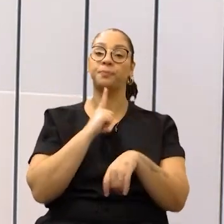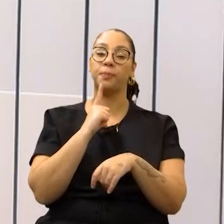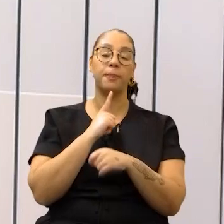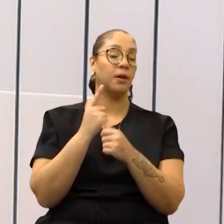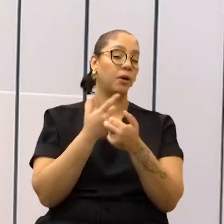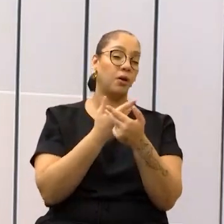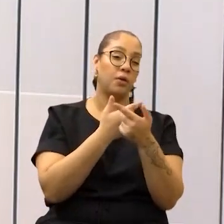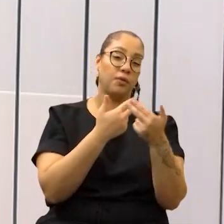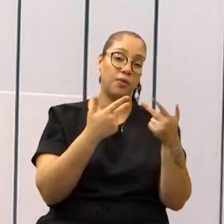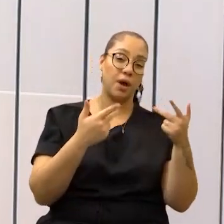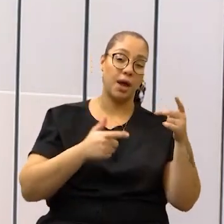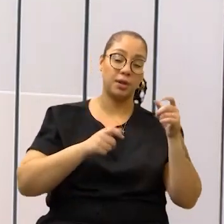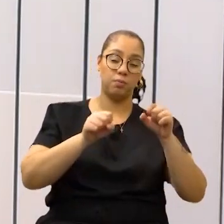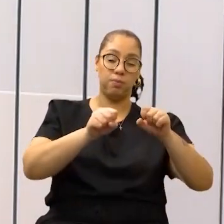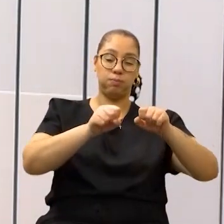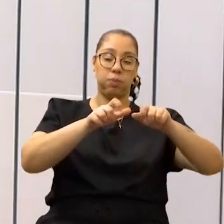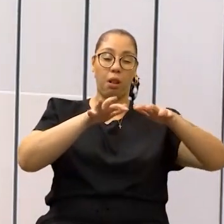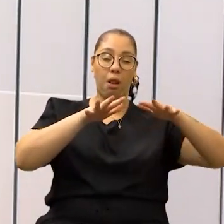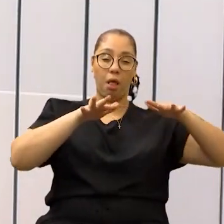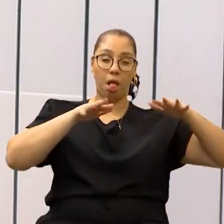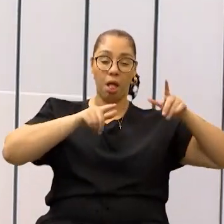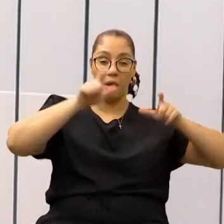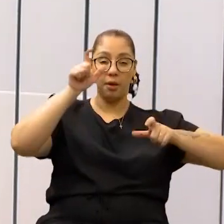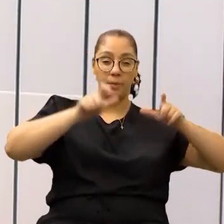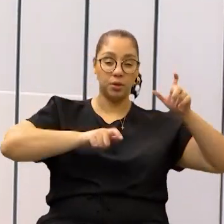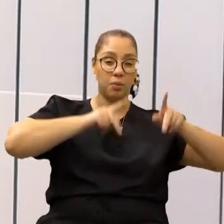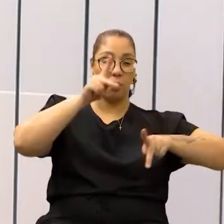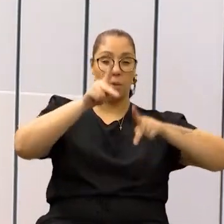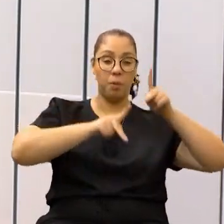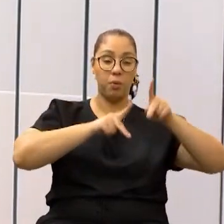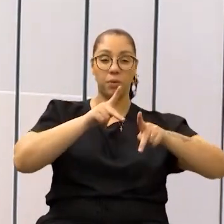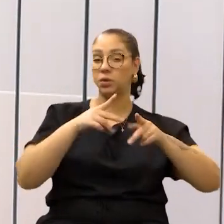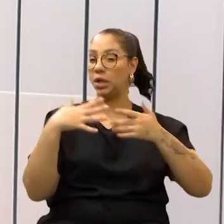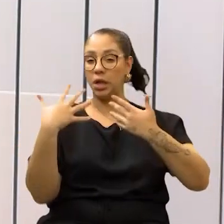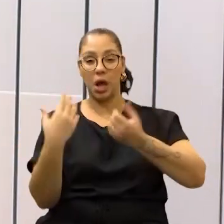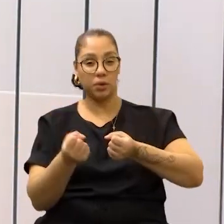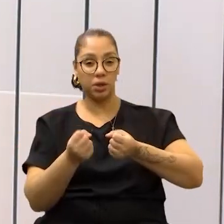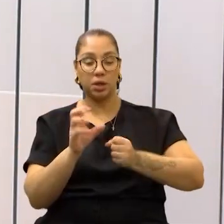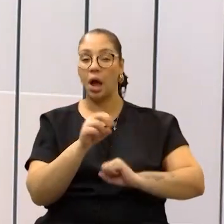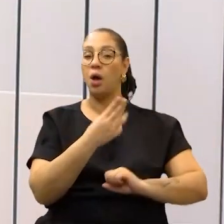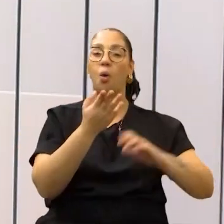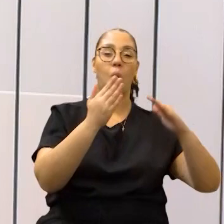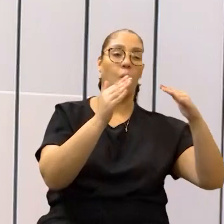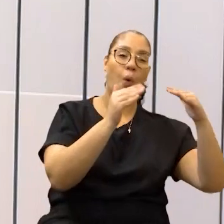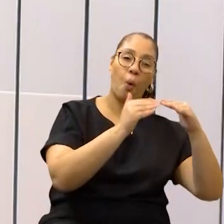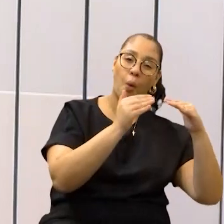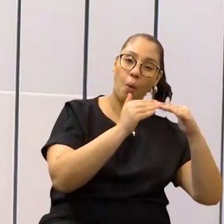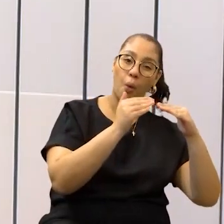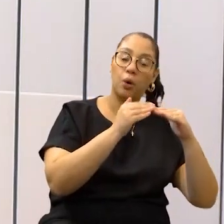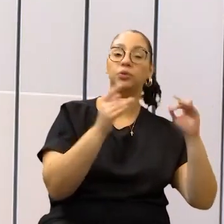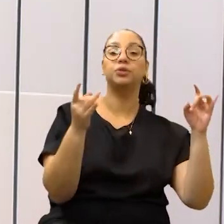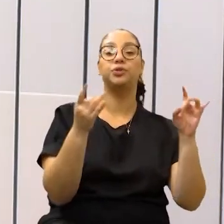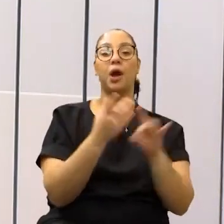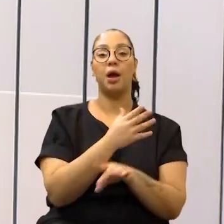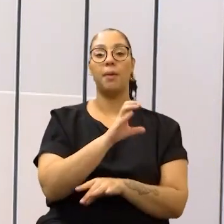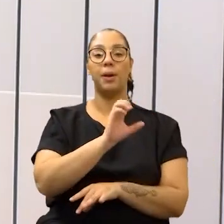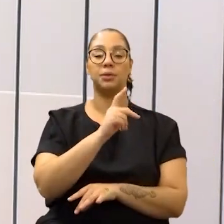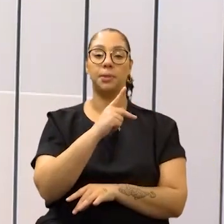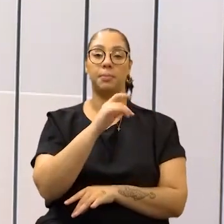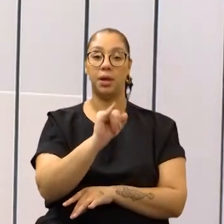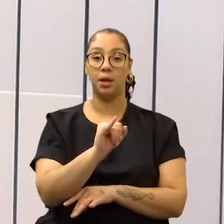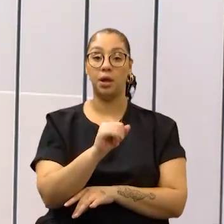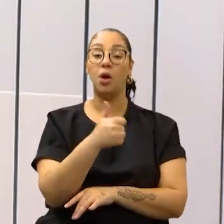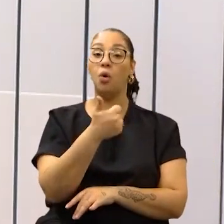diante de uma galeria cheia de cidadãos que se manifestaram tanto contra quanto a favor das conclusões